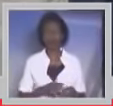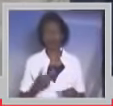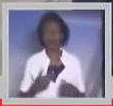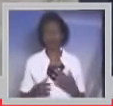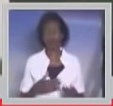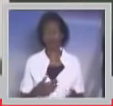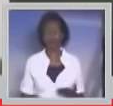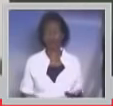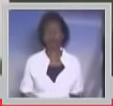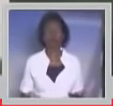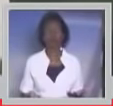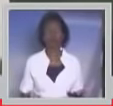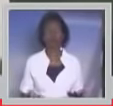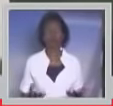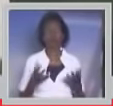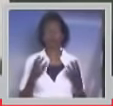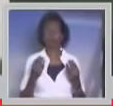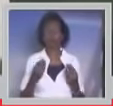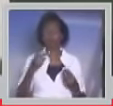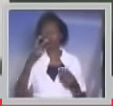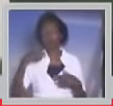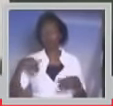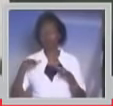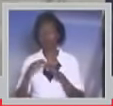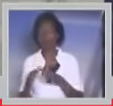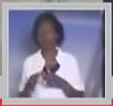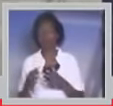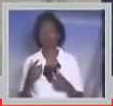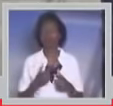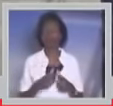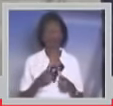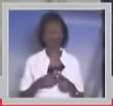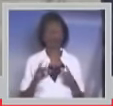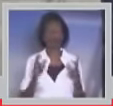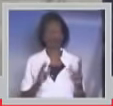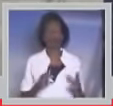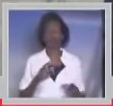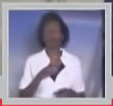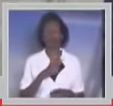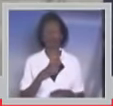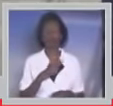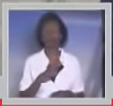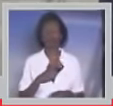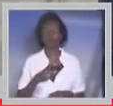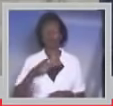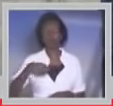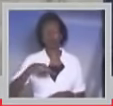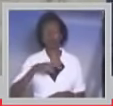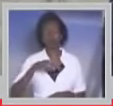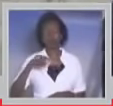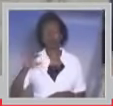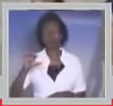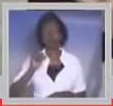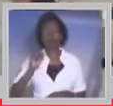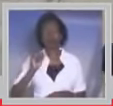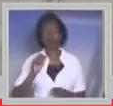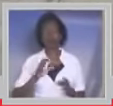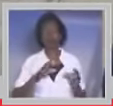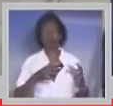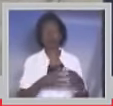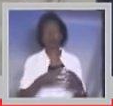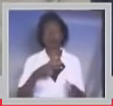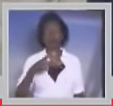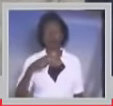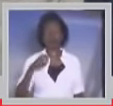sem condições tudo mais muitas pessoas nessa situação é nós estamos acionando aqui as comissões